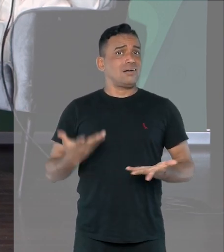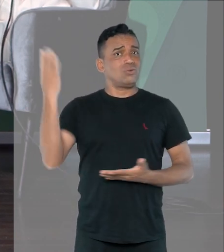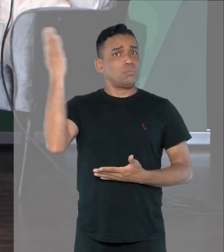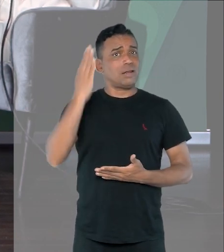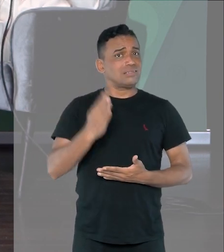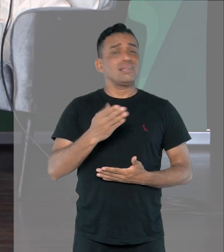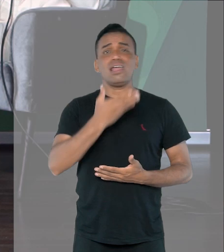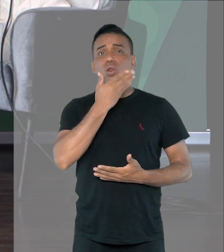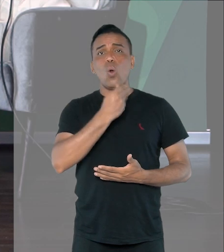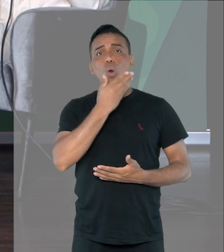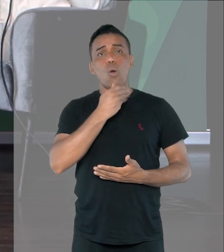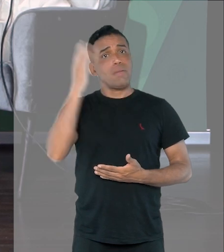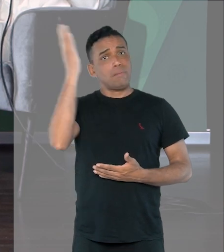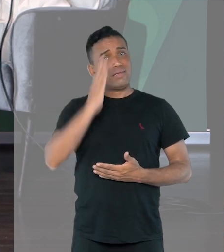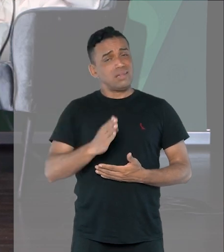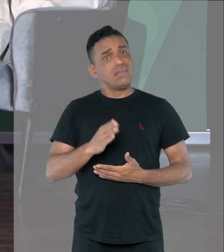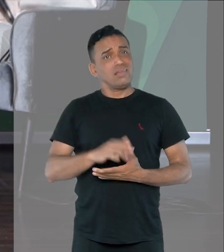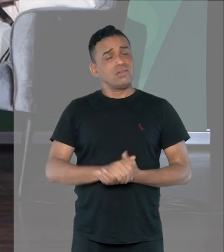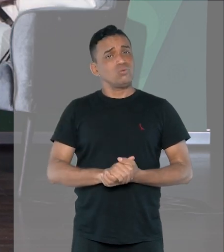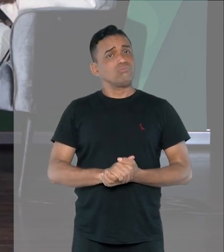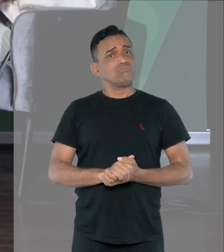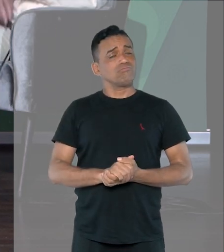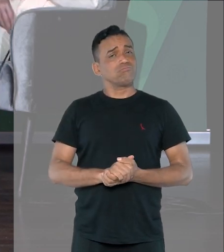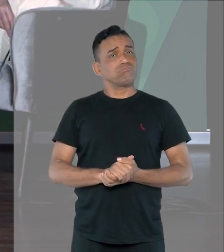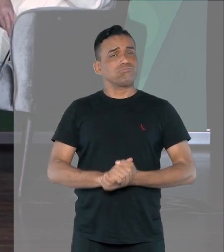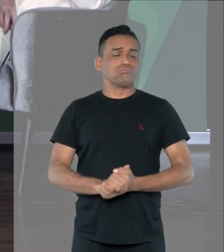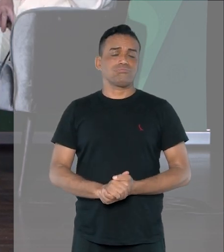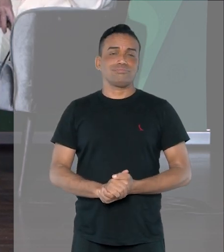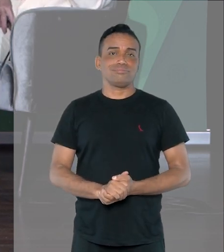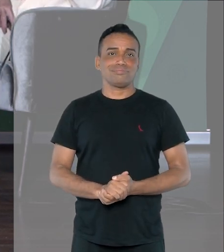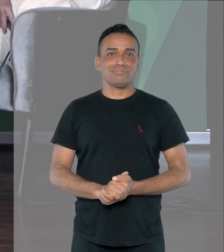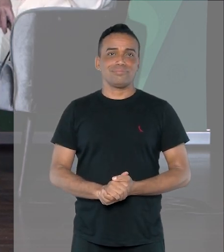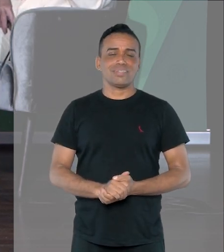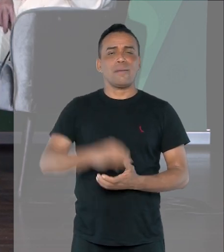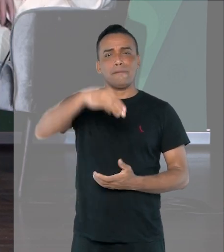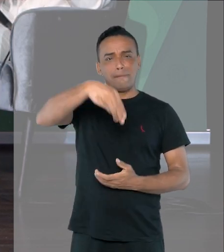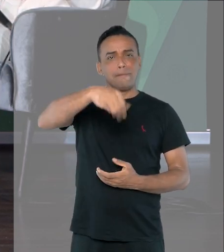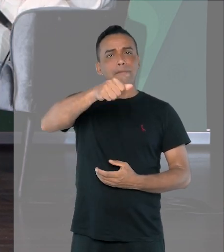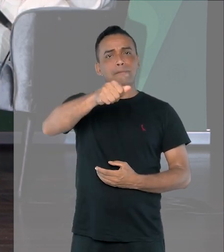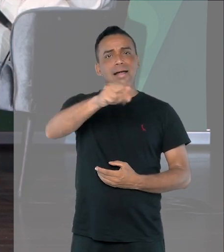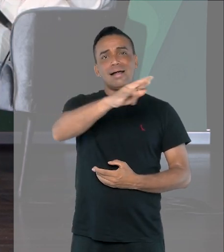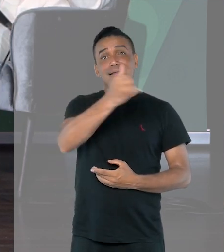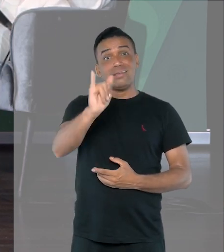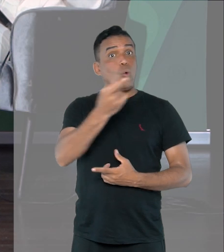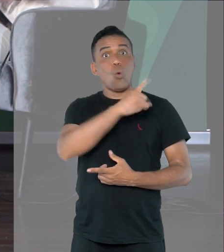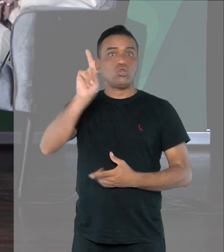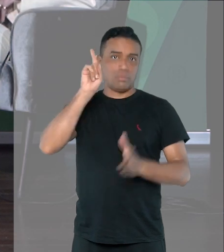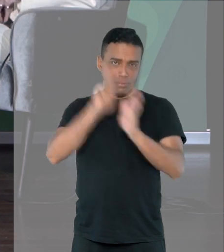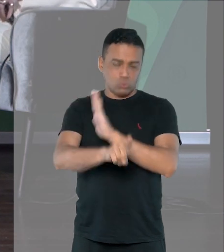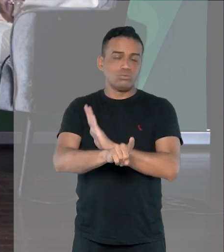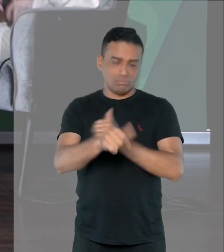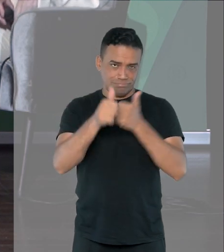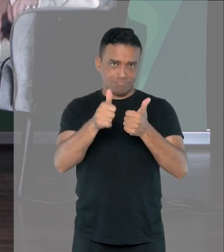brasileiro, grande brasileiro. Meire, deixa eu te falar, é a última pergunta, tá? Vou